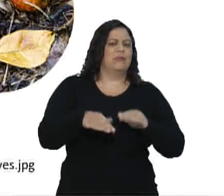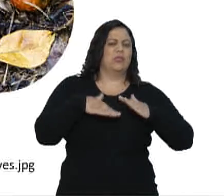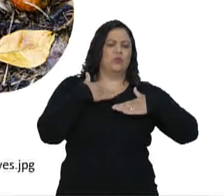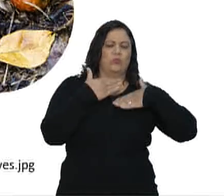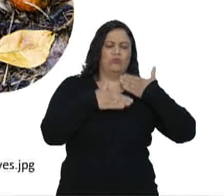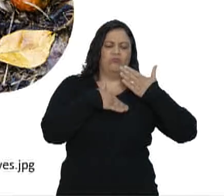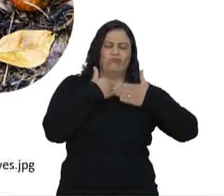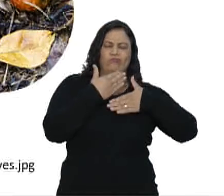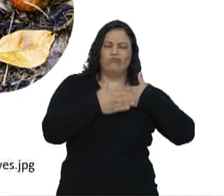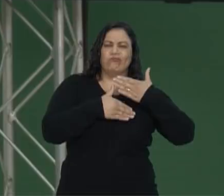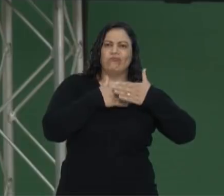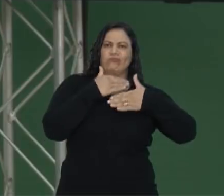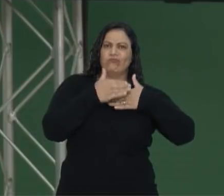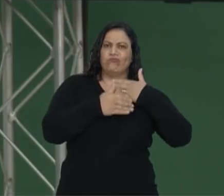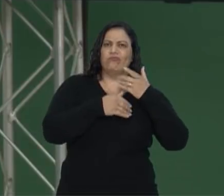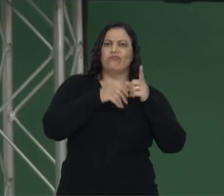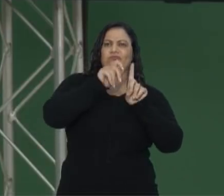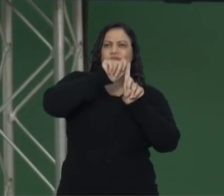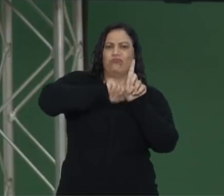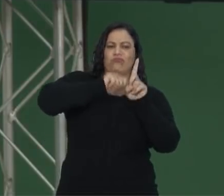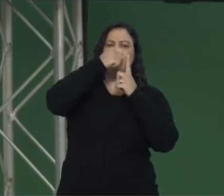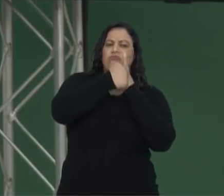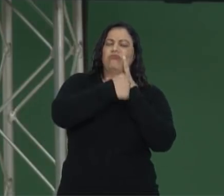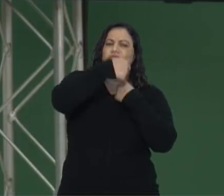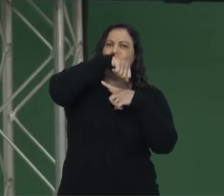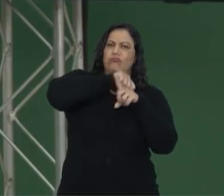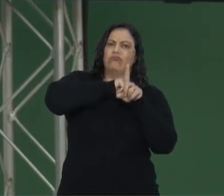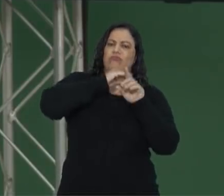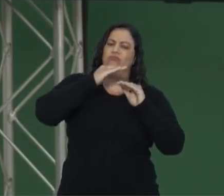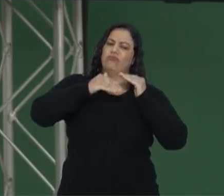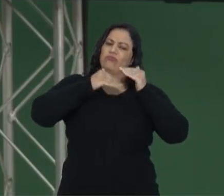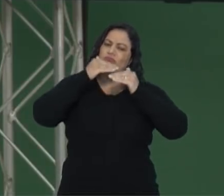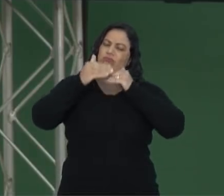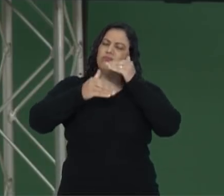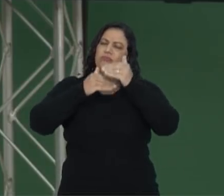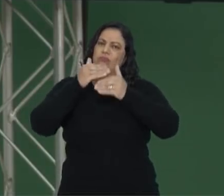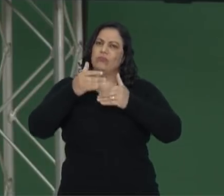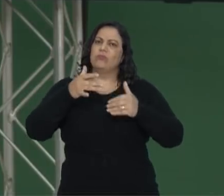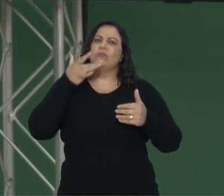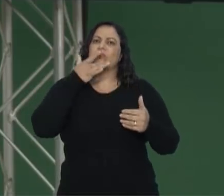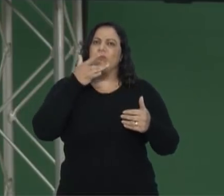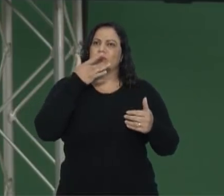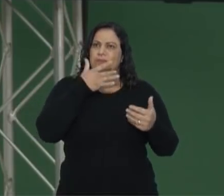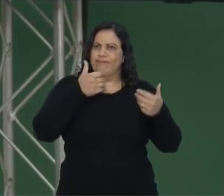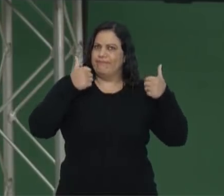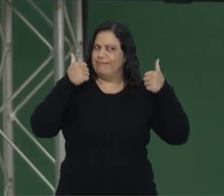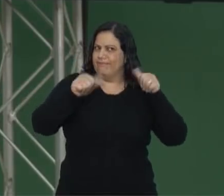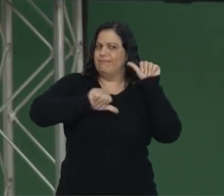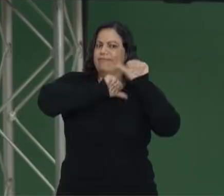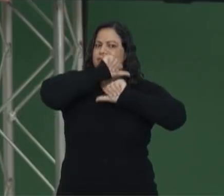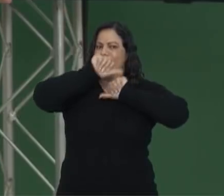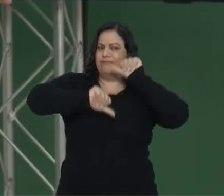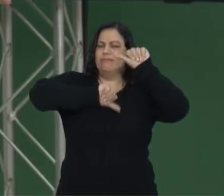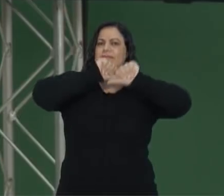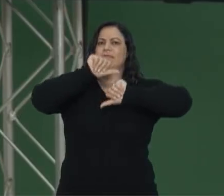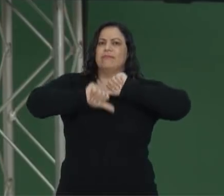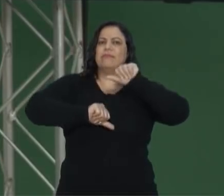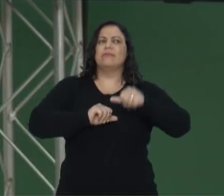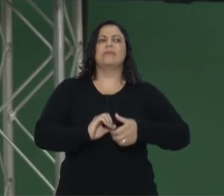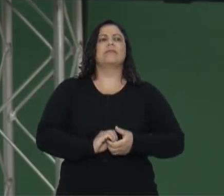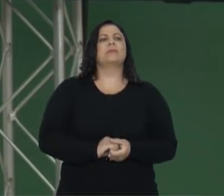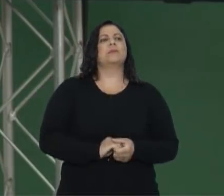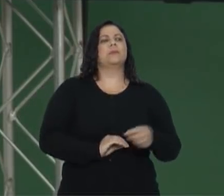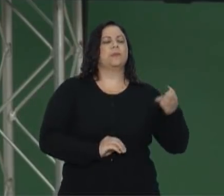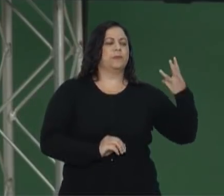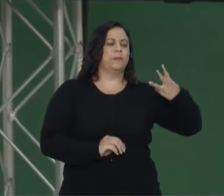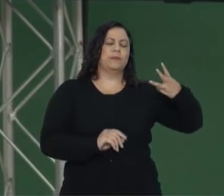de amadurecer, têm transformações químicas acontecendo com elas, elas se modificam quimicamente. Uma terceira